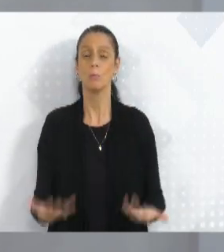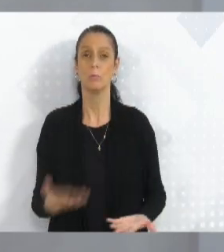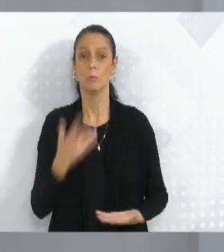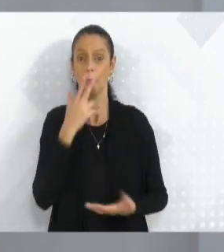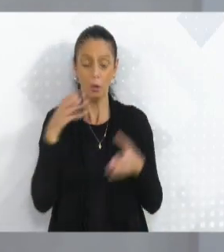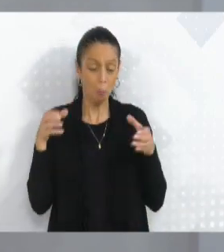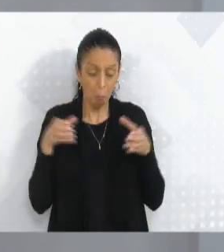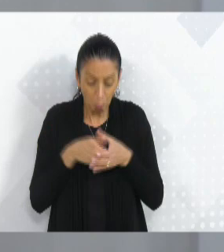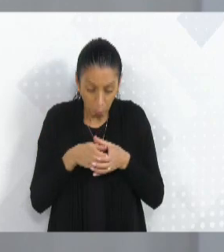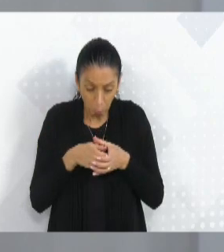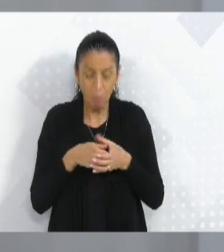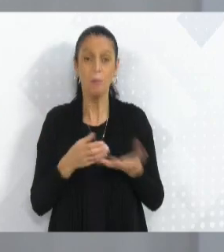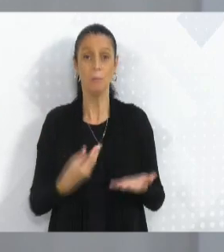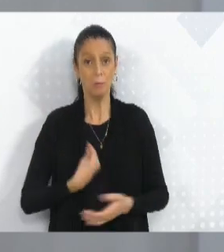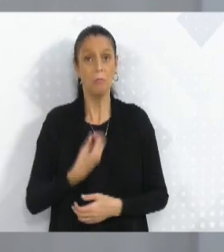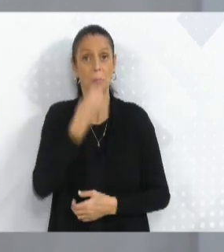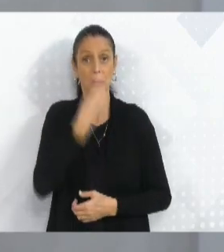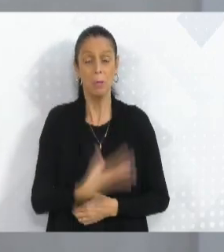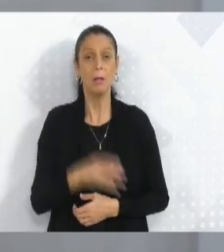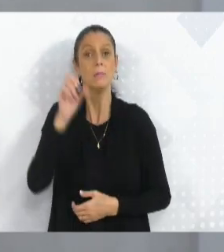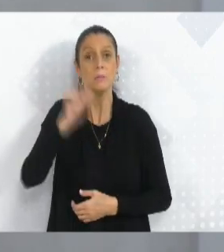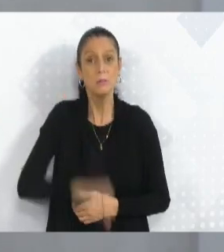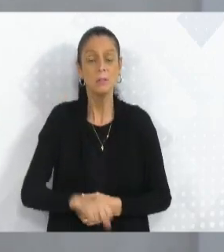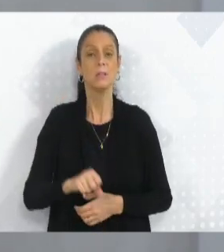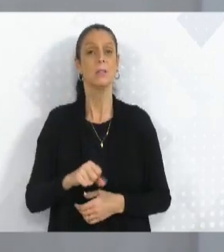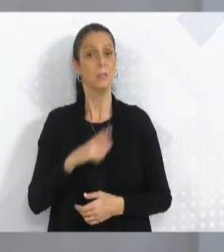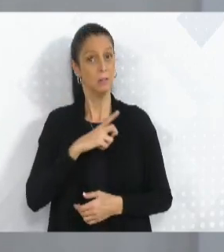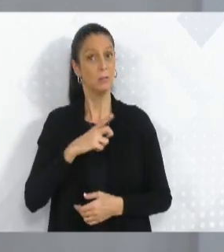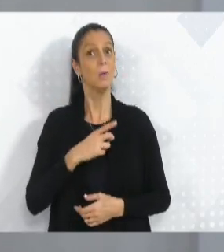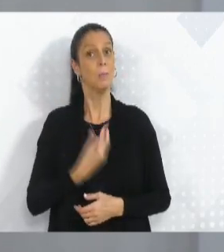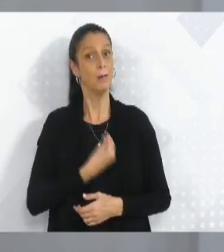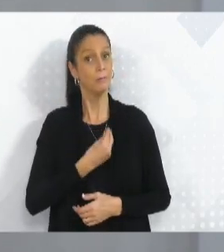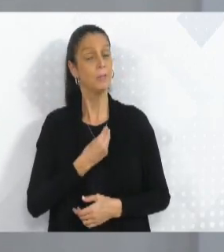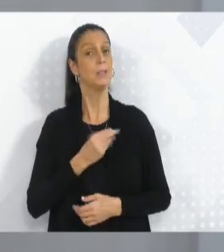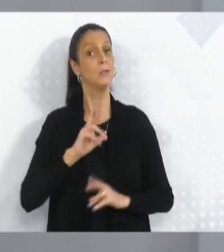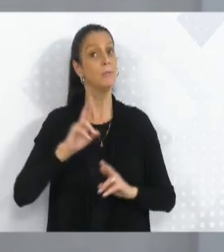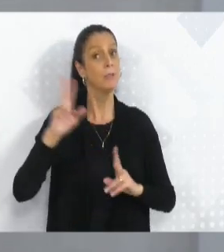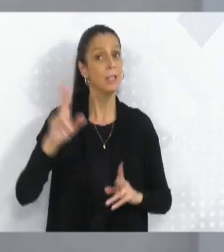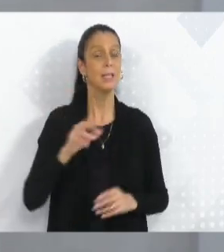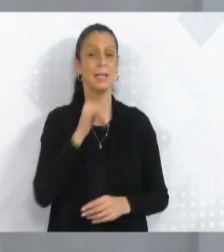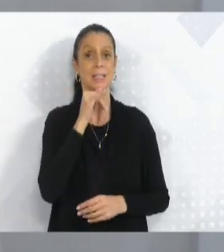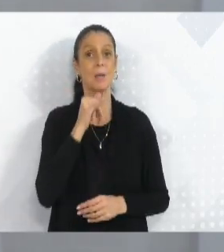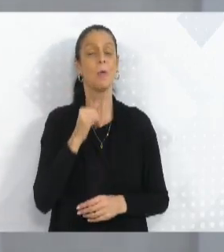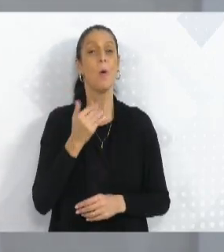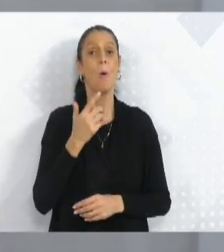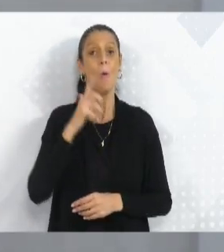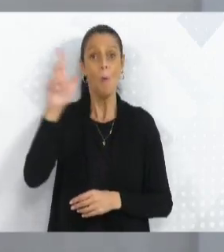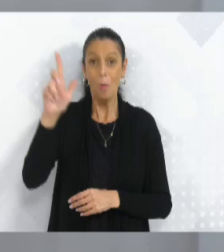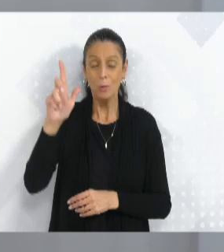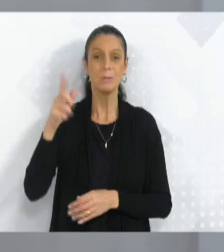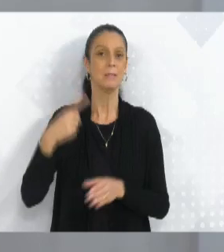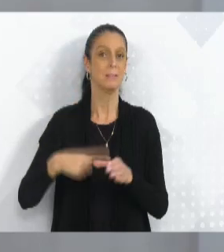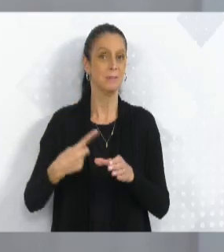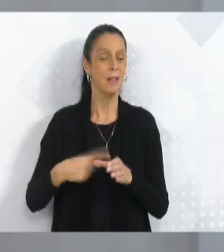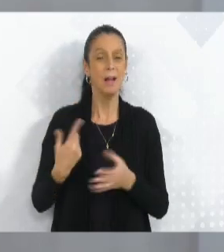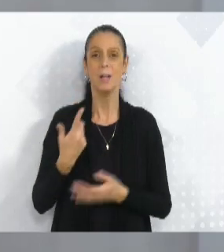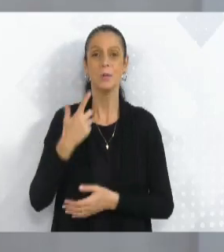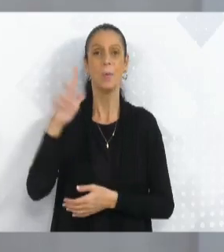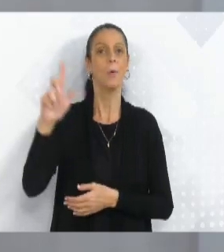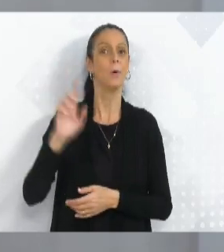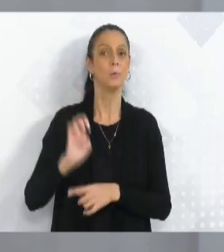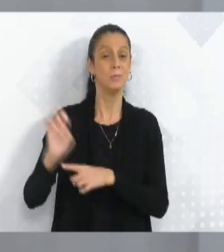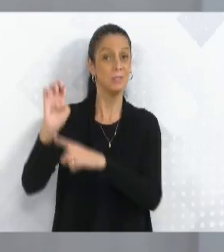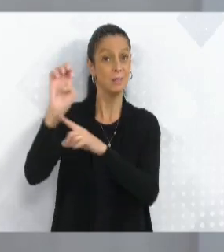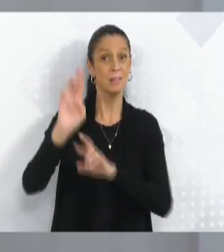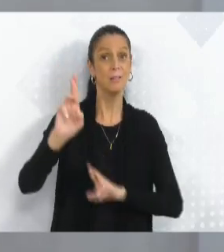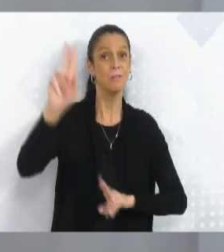nós vivemos muito bem obrigado nós temos aqui uma condição Diferente de se sair daqui para fora não precisa andar nem 100 Km totalmente diferente